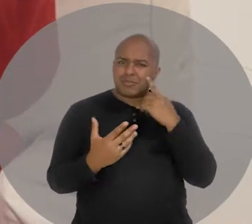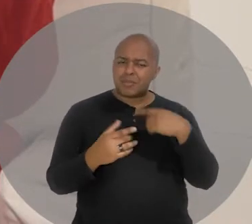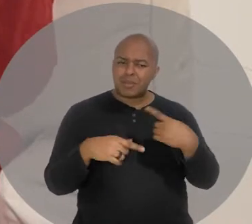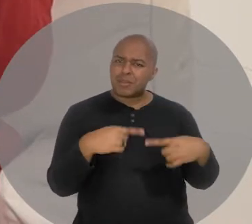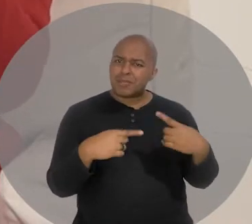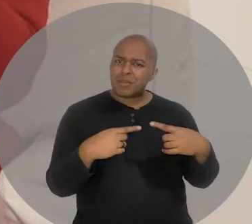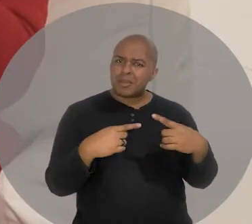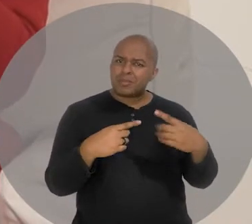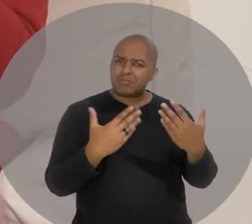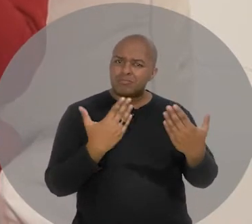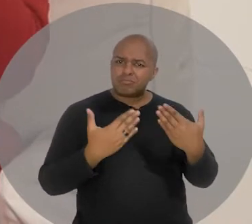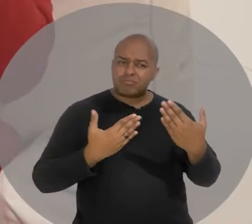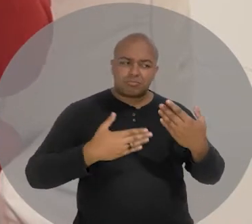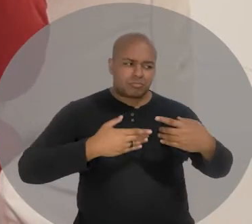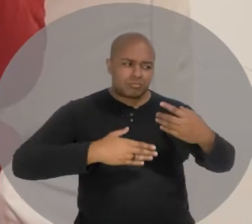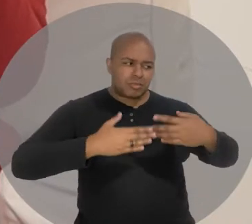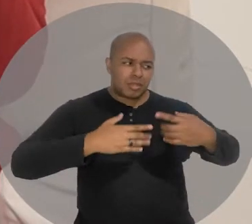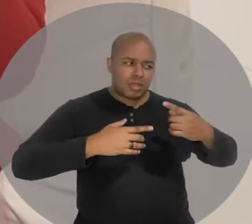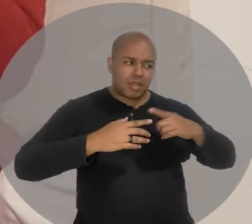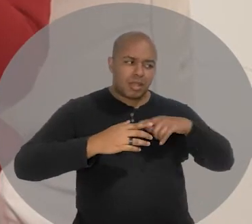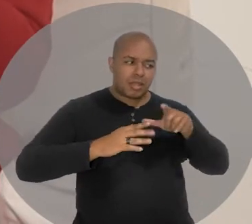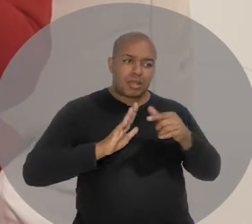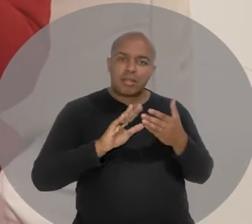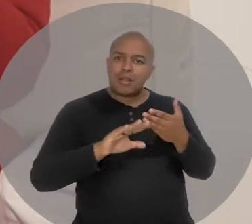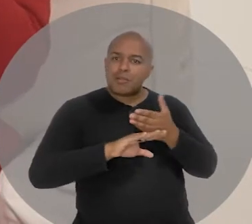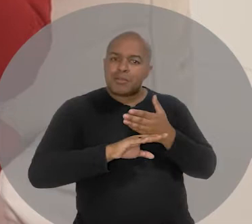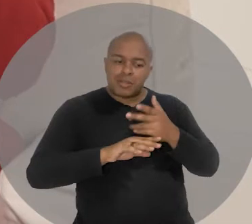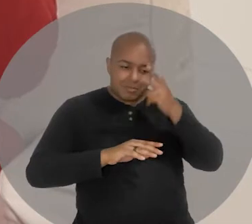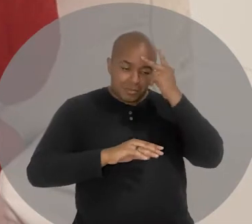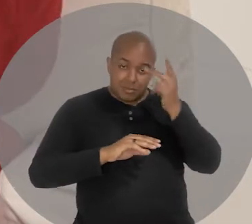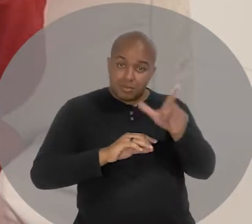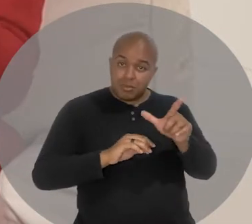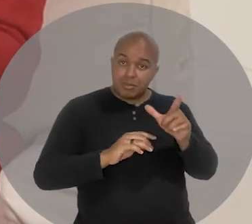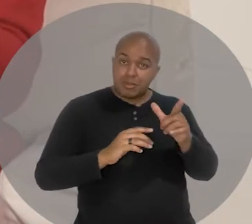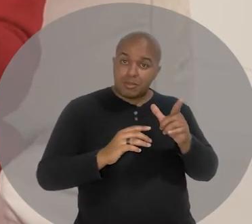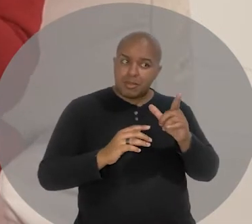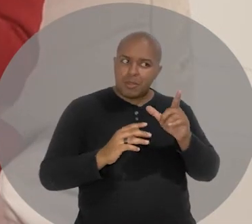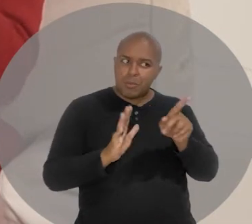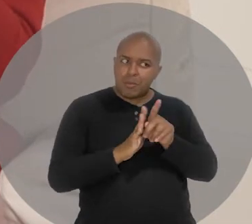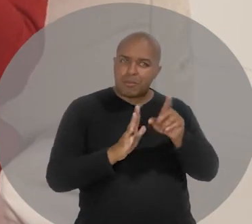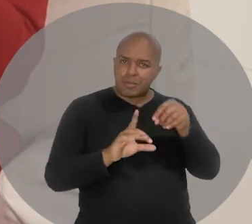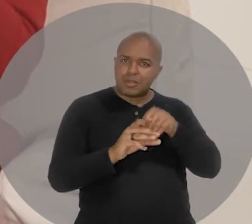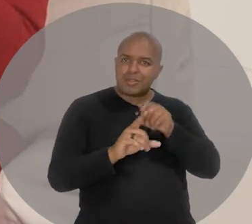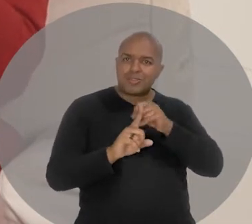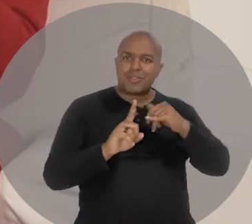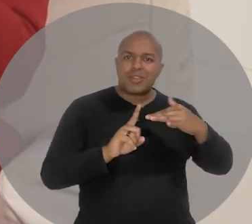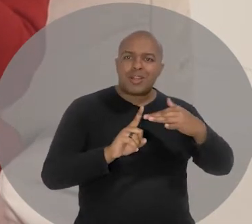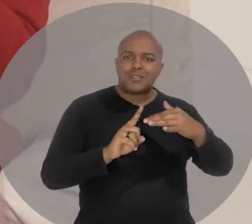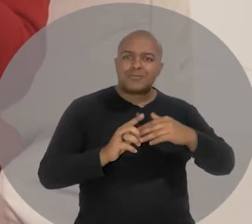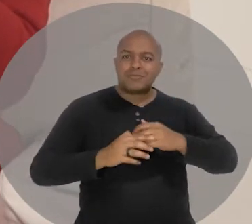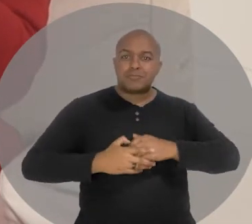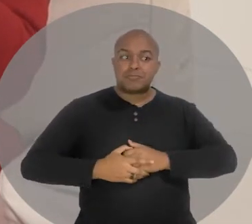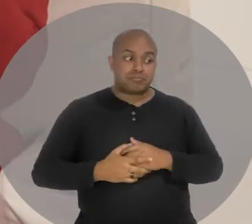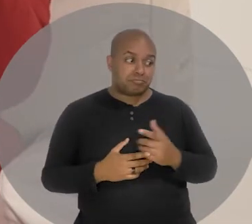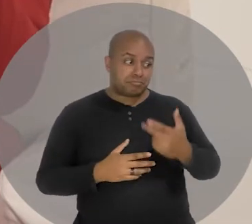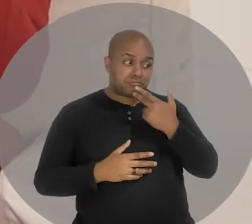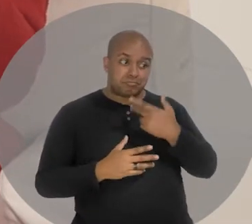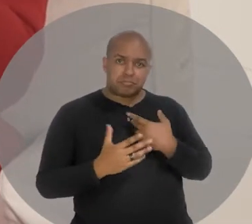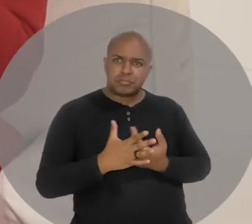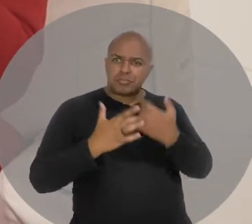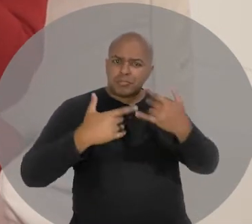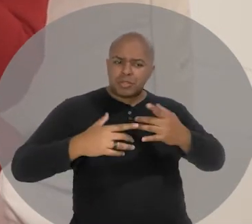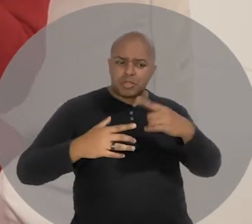é uma forma de inserir as pessoas na sociedade, uma forma de fazermos